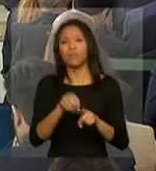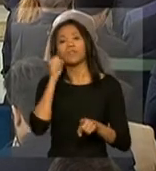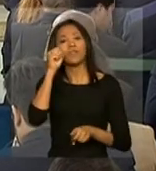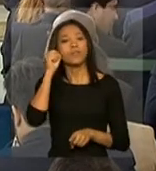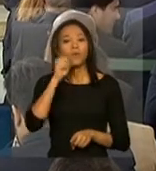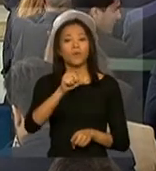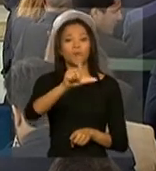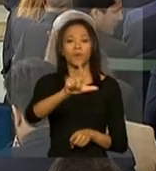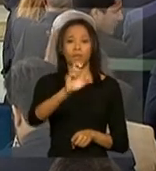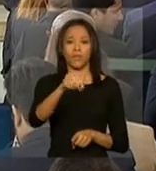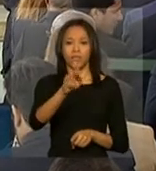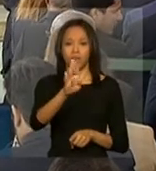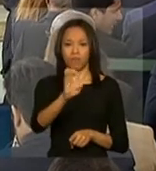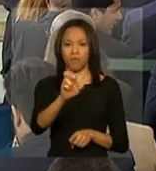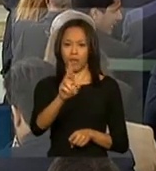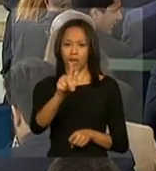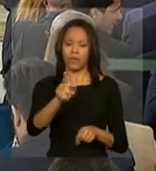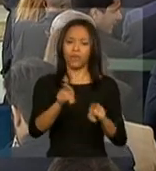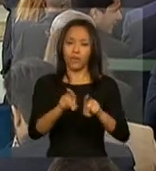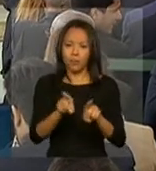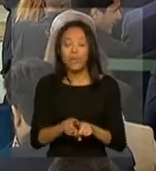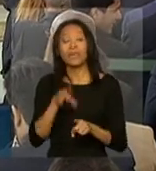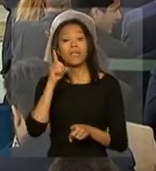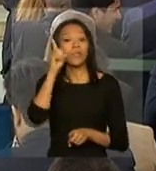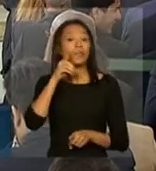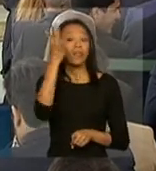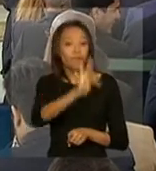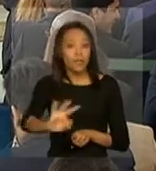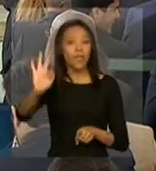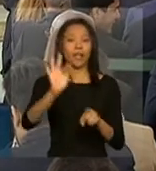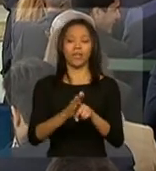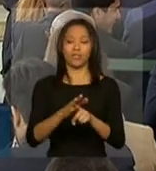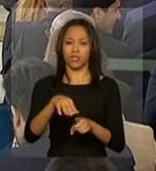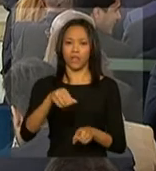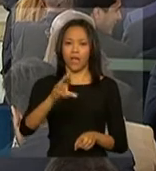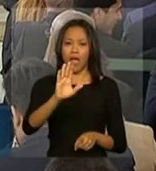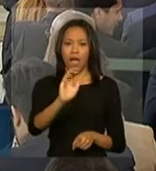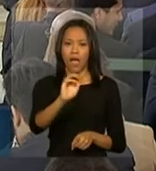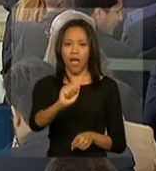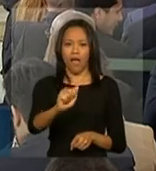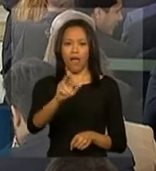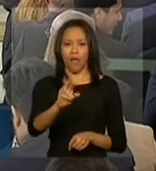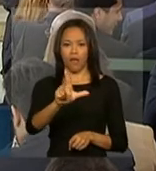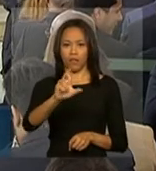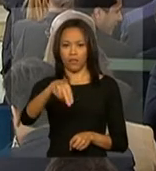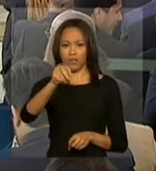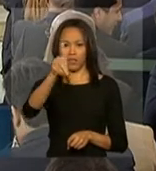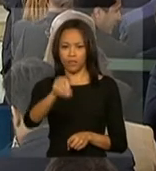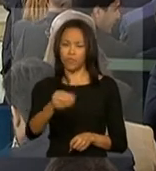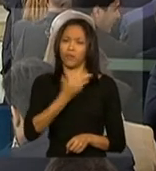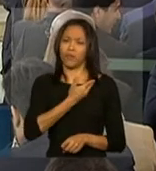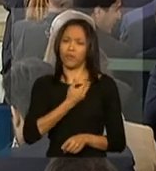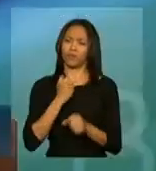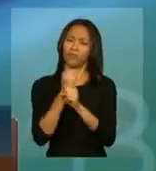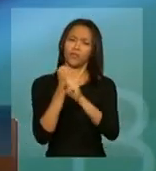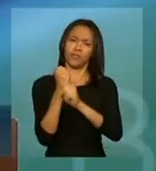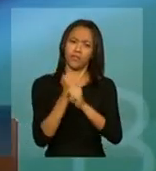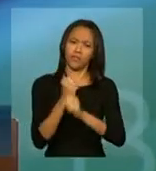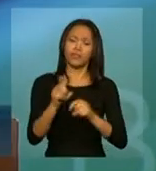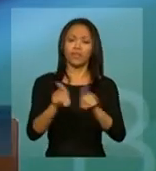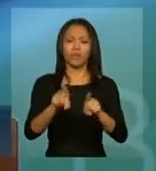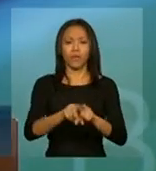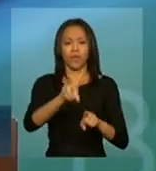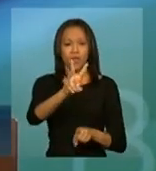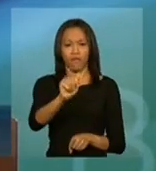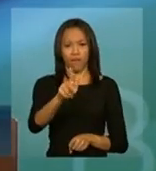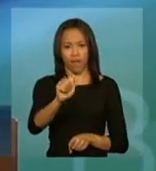presidente da CAE, aos deputados federais Alindo Chinaga, líder do governo na Câmara dos Deputados, amigo de tantos anos, André Vargas, segundo